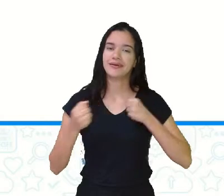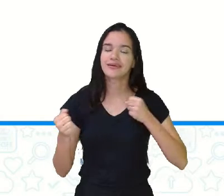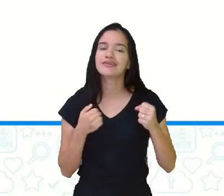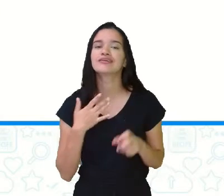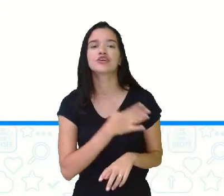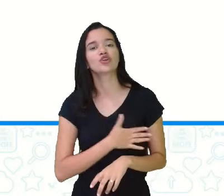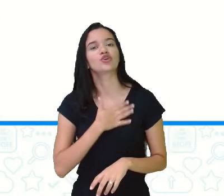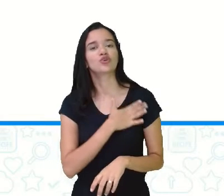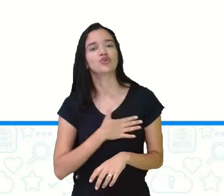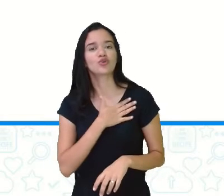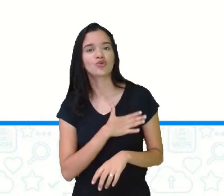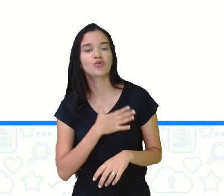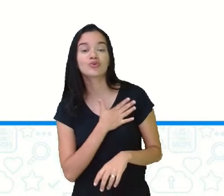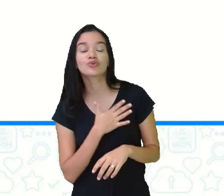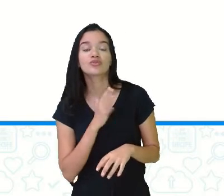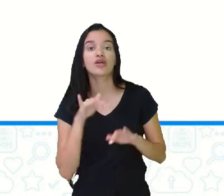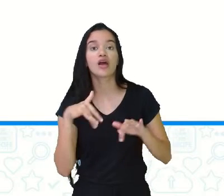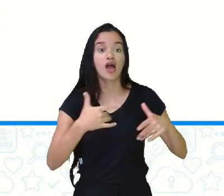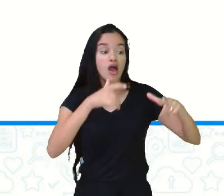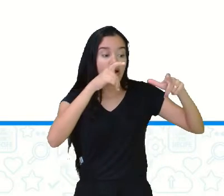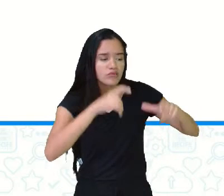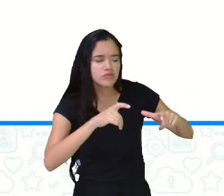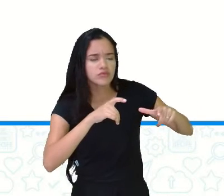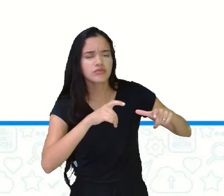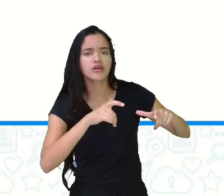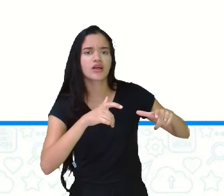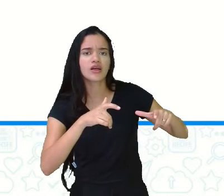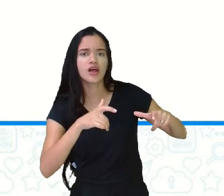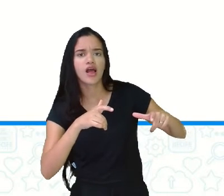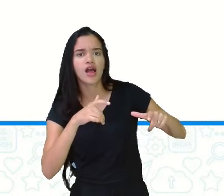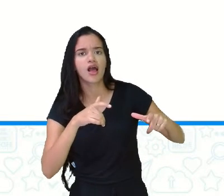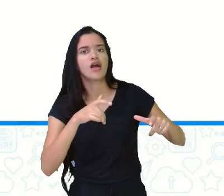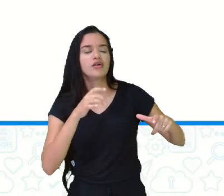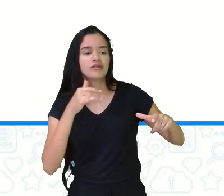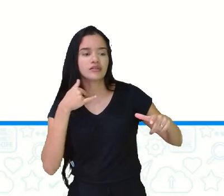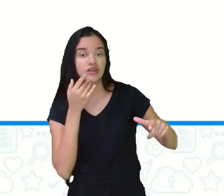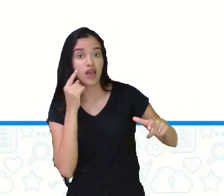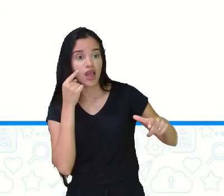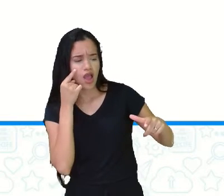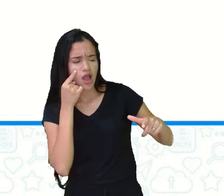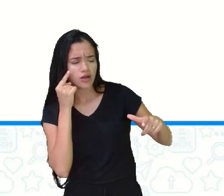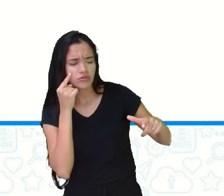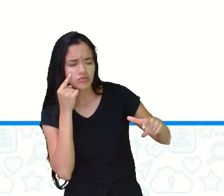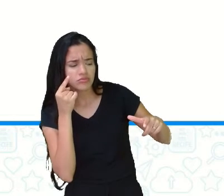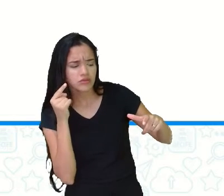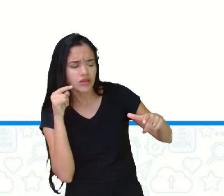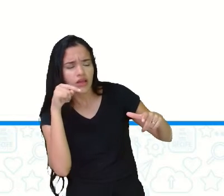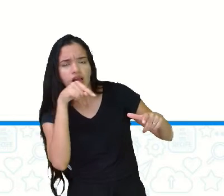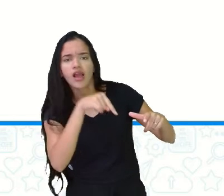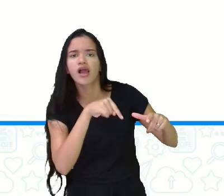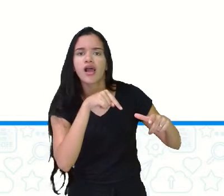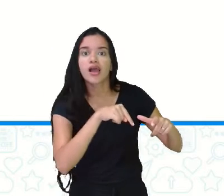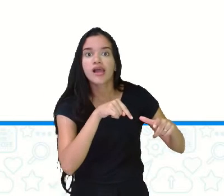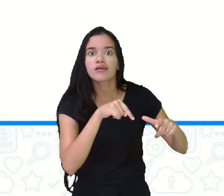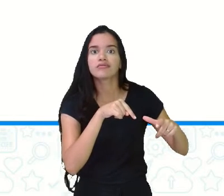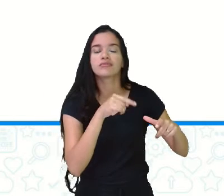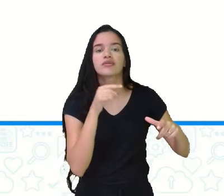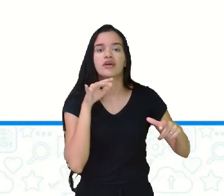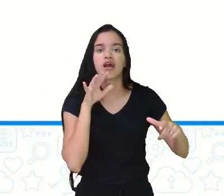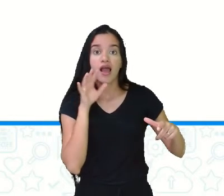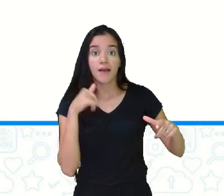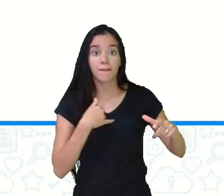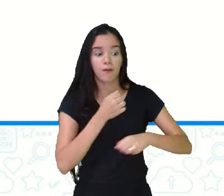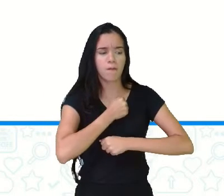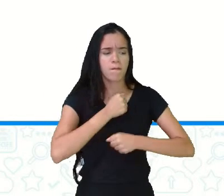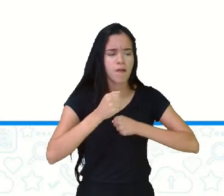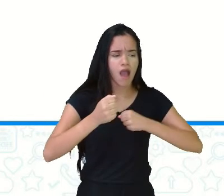mundo, foi enfiar o nariz no buraco para ver se criava uma tromba igual a do elefante. A cobra, que ainda morava